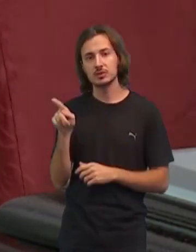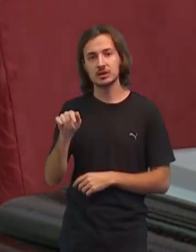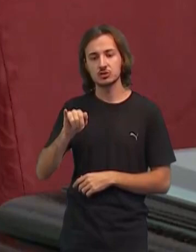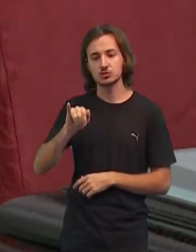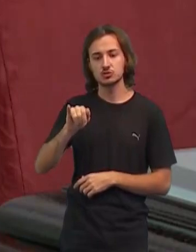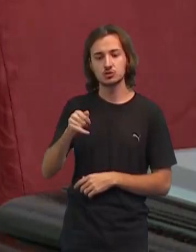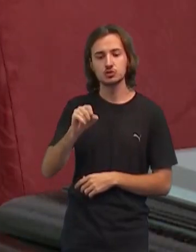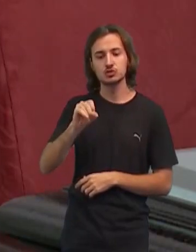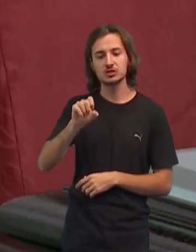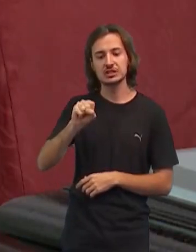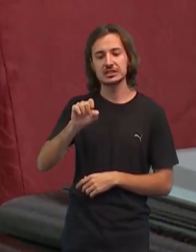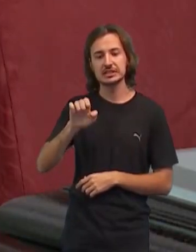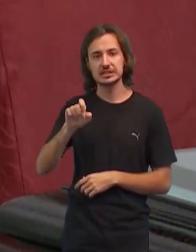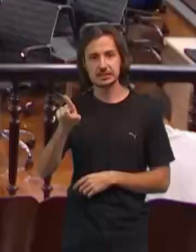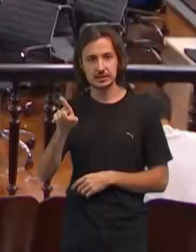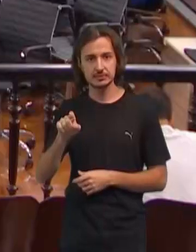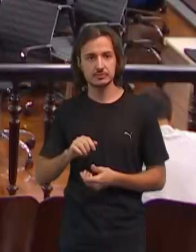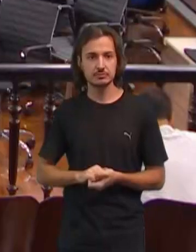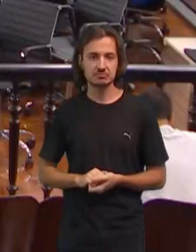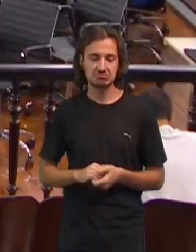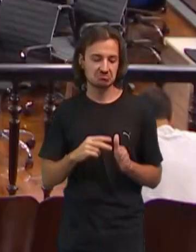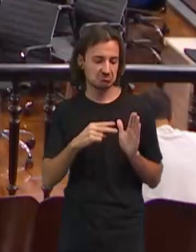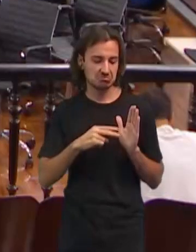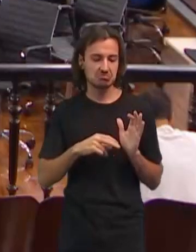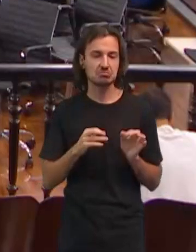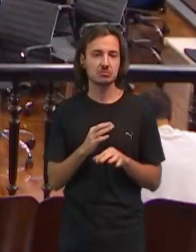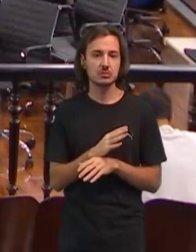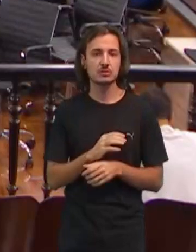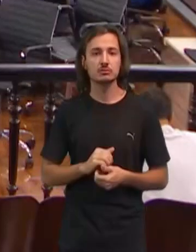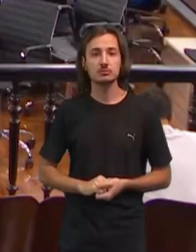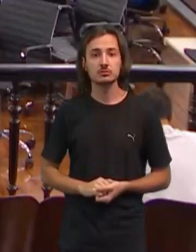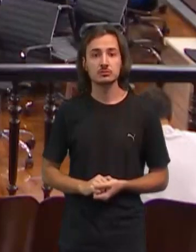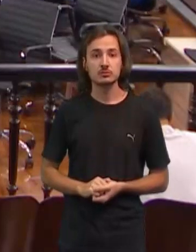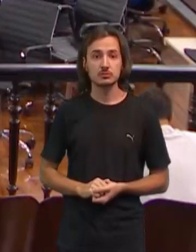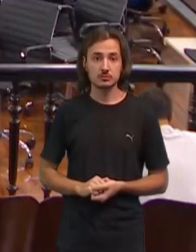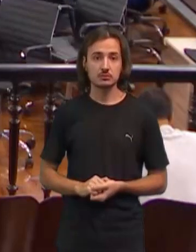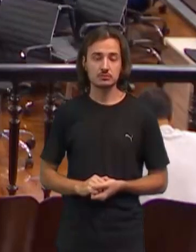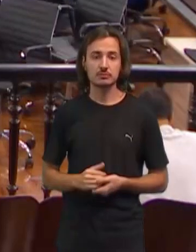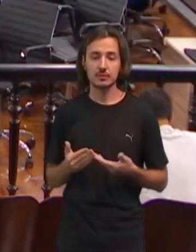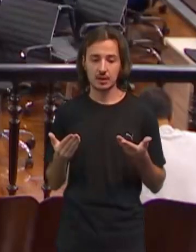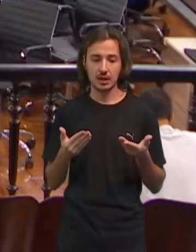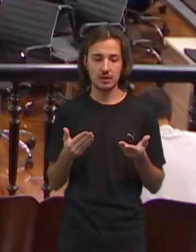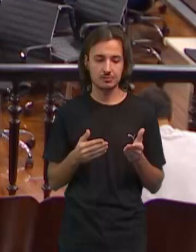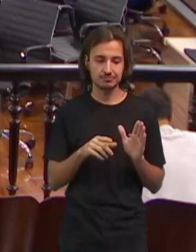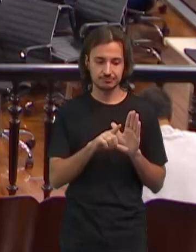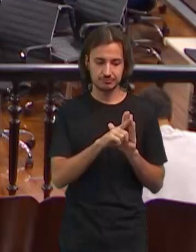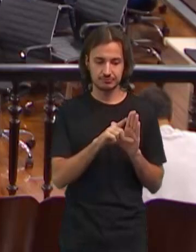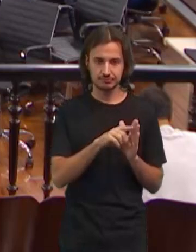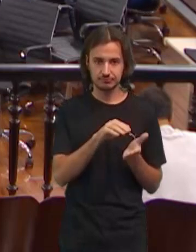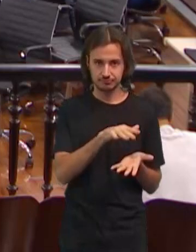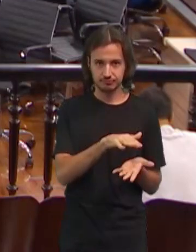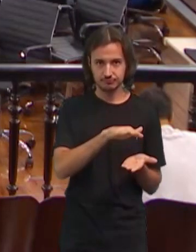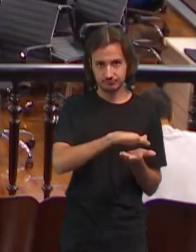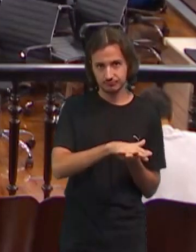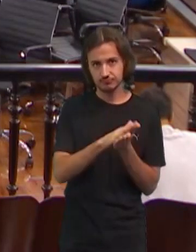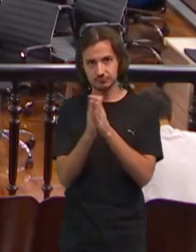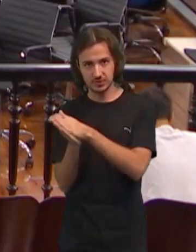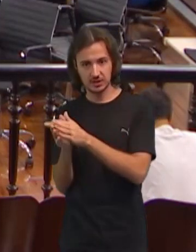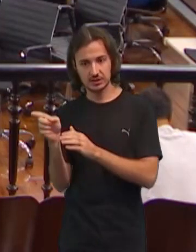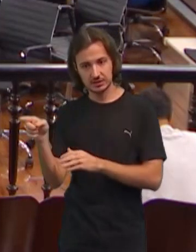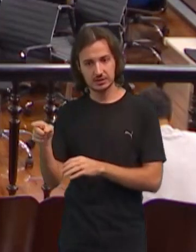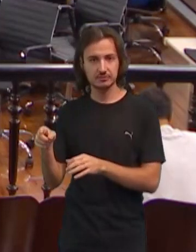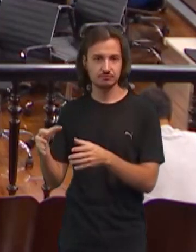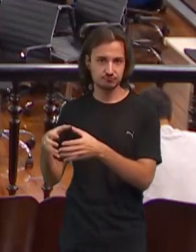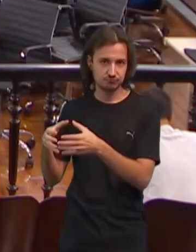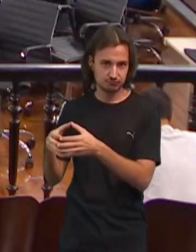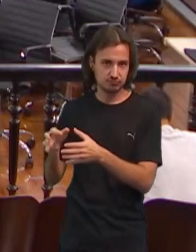Tostes. Lido as proposições, senhor presidente. Muito obrigado. O projeto de lei será encaminhado às comissões permanentes dessa casa e agradecer ao vereador